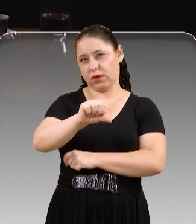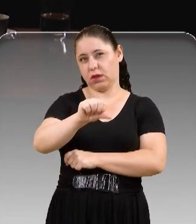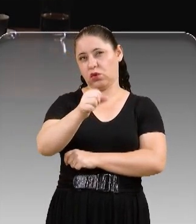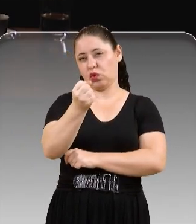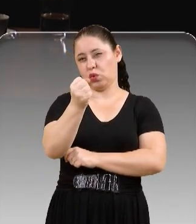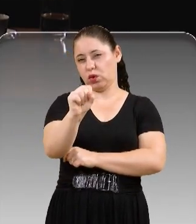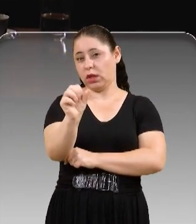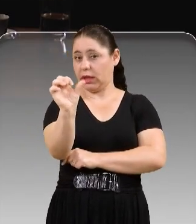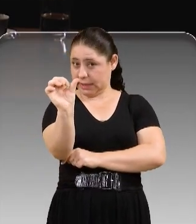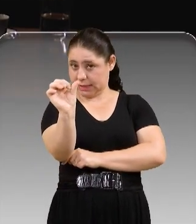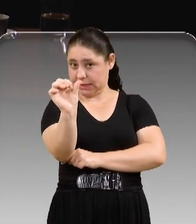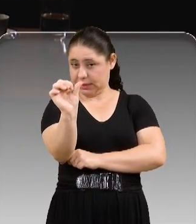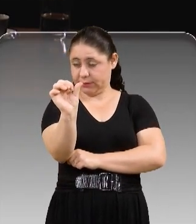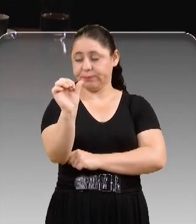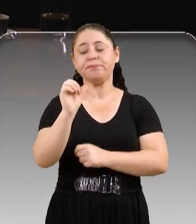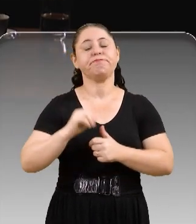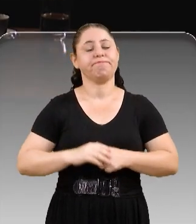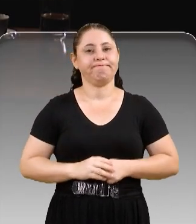1986, né?